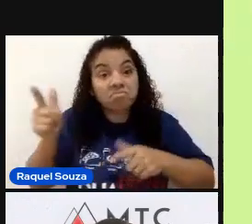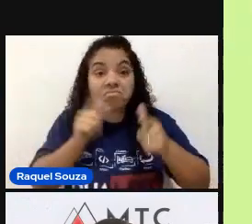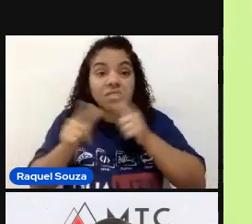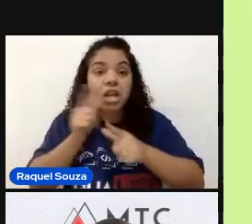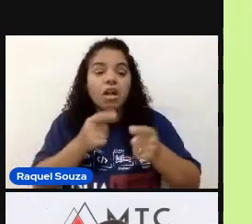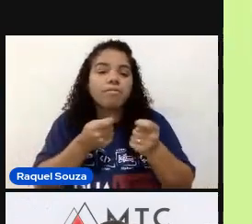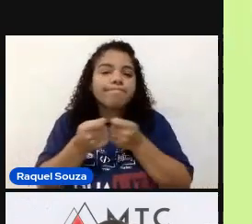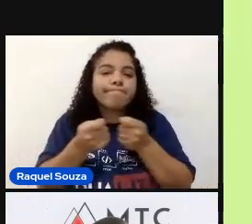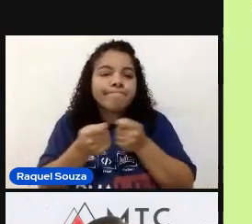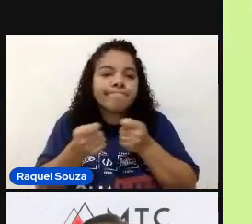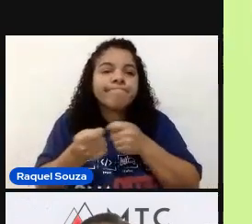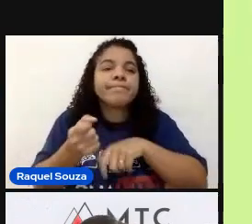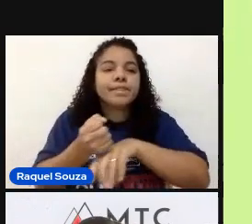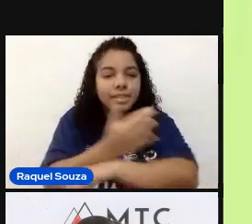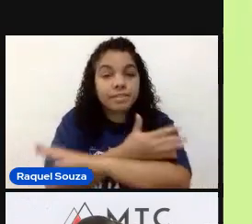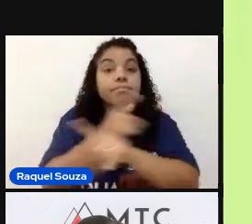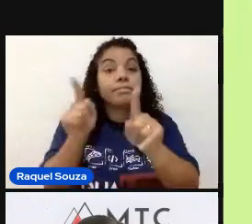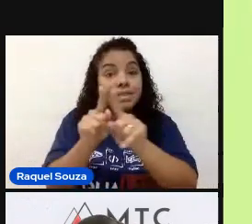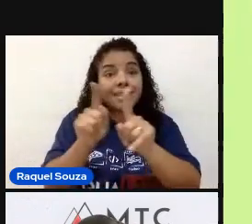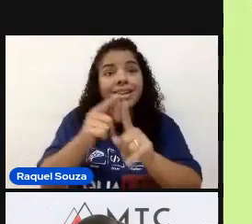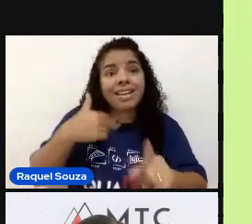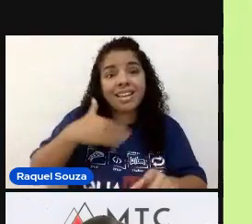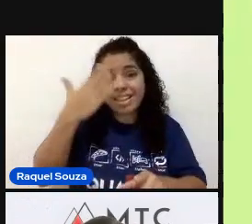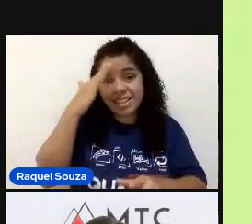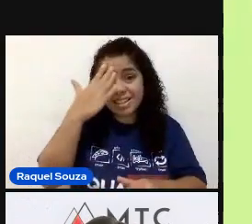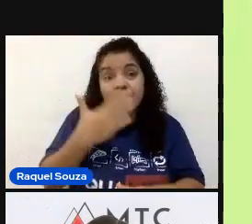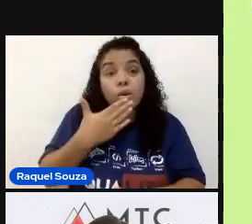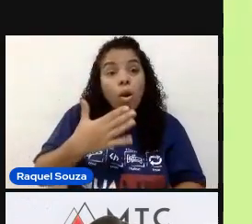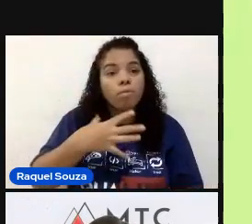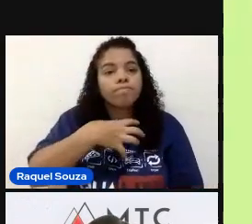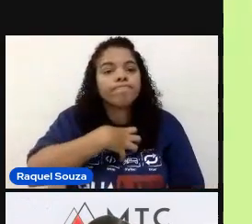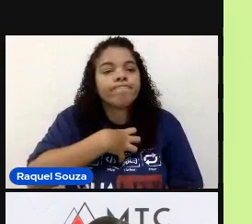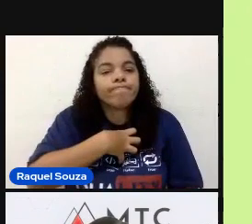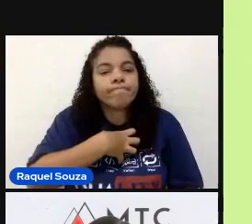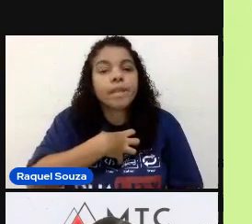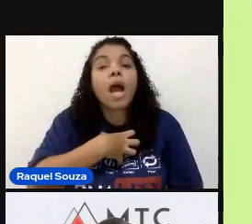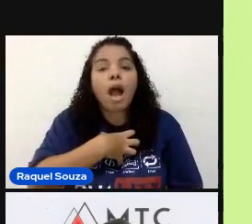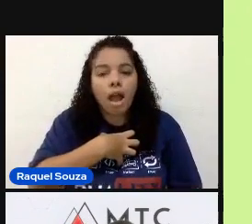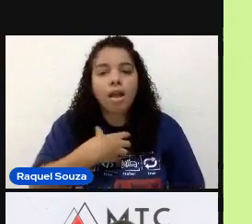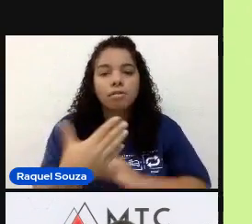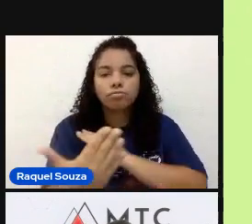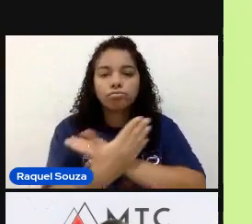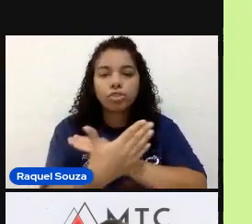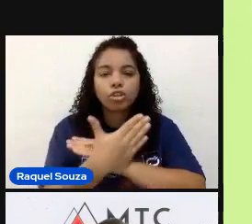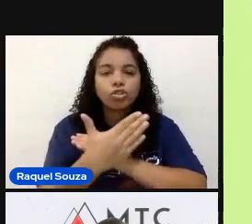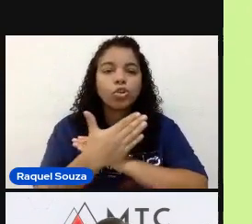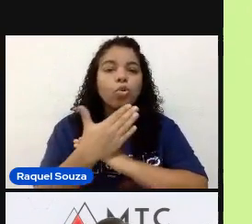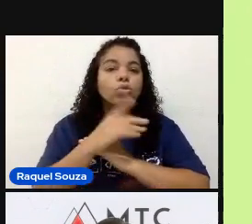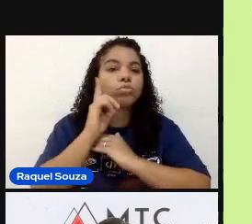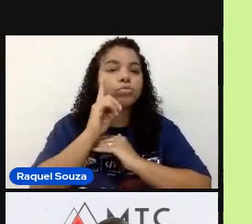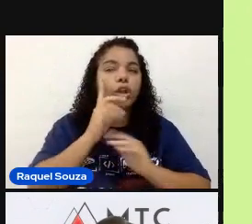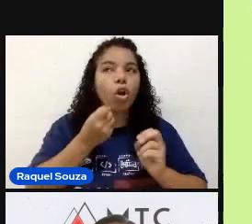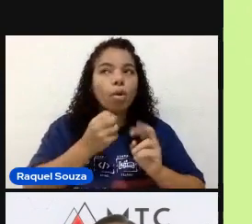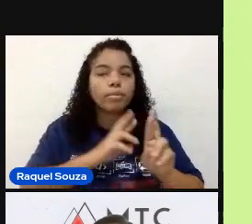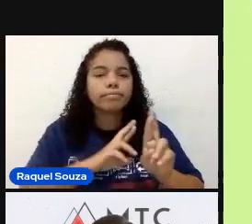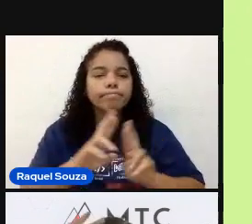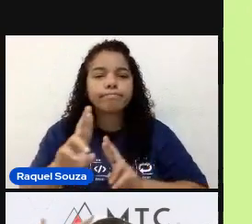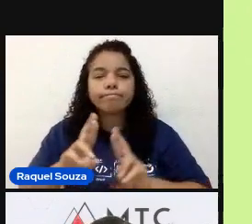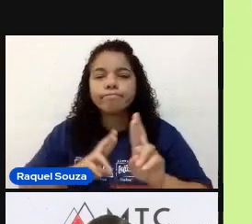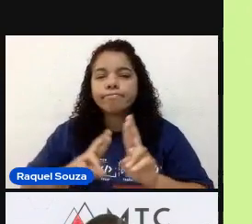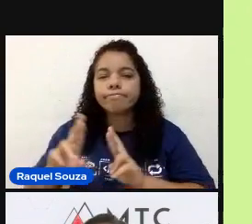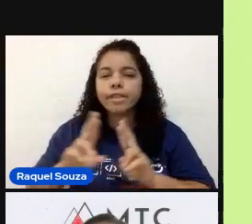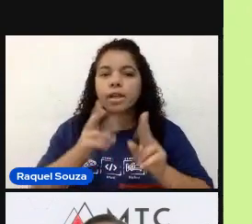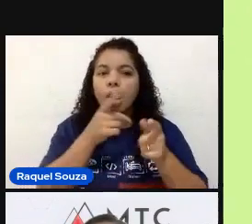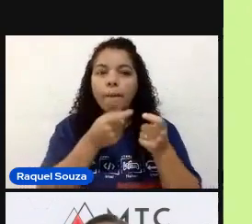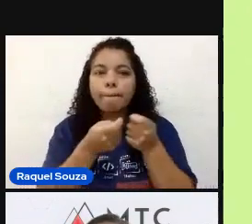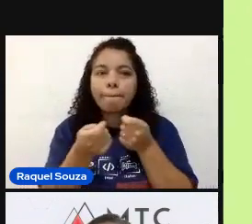as emoções e entender os seus sentimentos, desenvolve freios durante o dia a dia nas suas relações. Então, você começa a